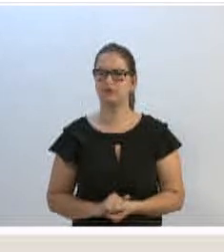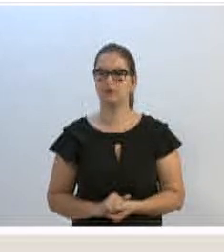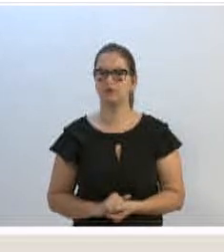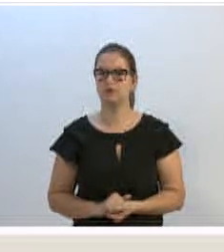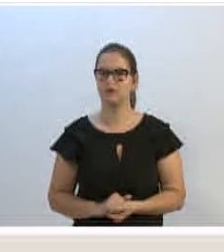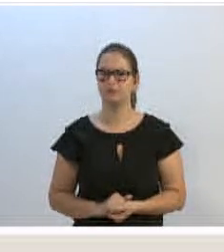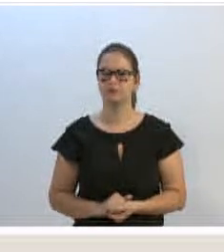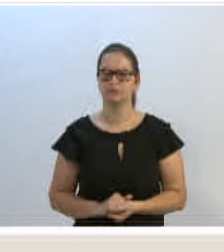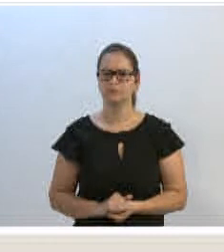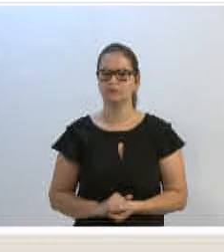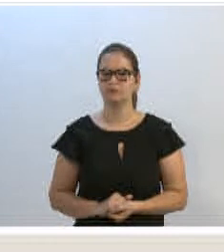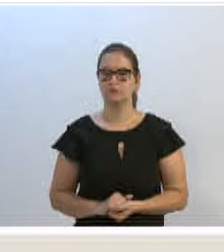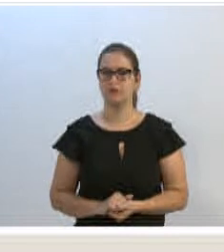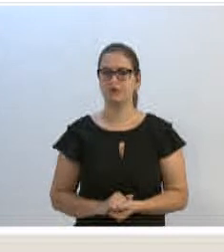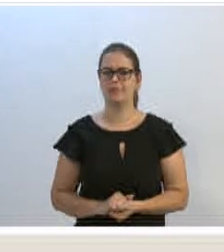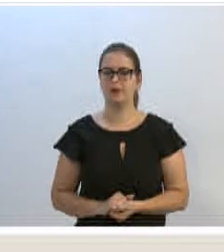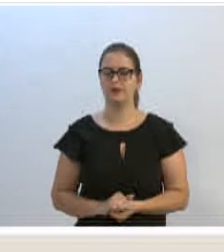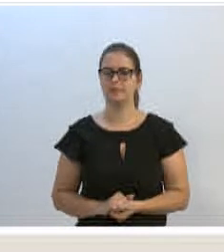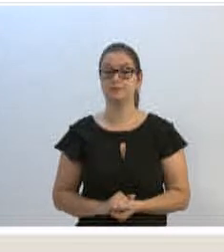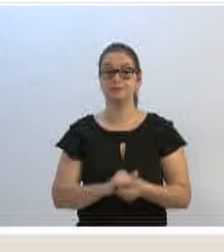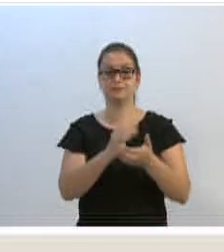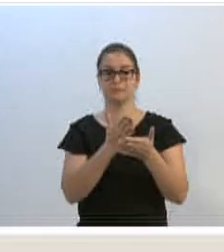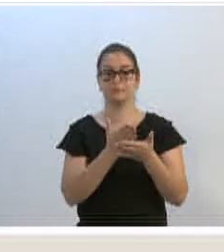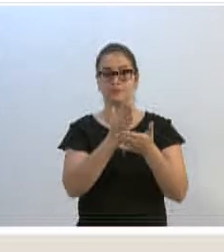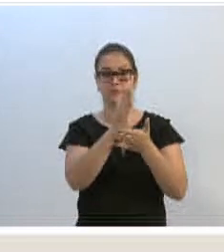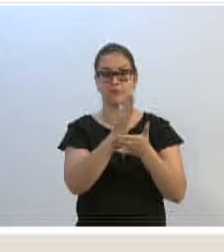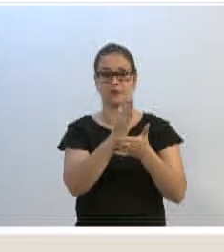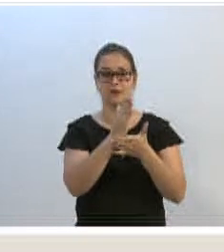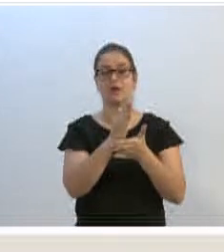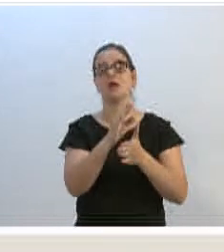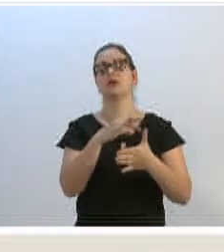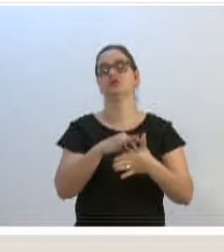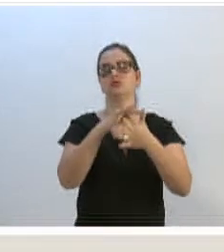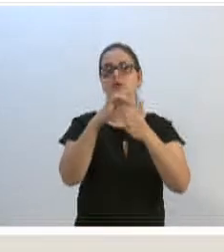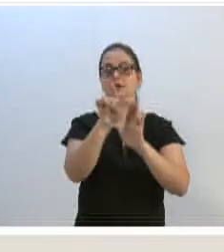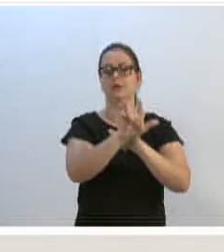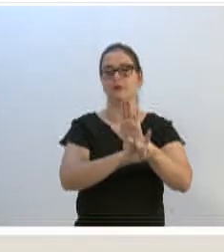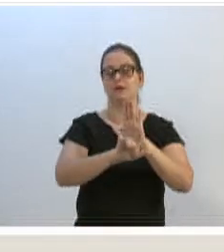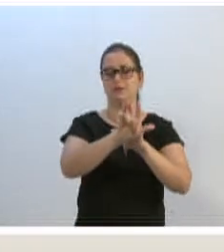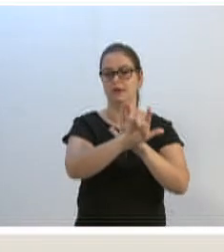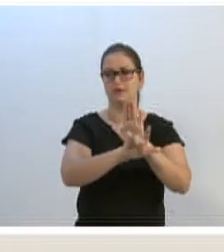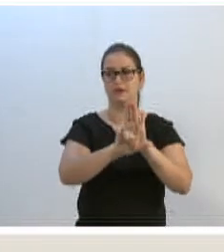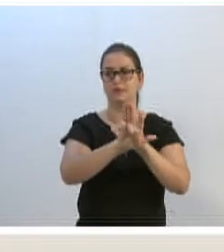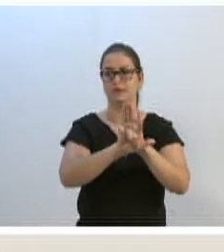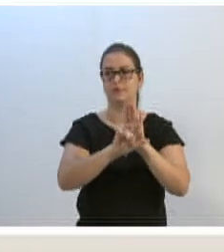Vou perguntar aqui. Aprovado. E a diretoria legislativa?